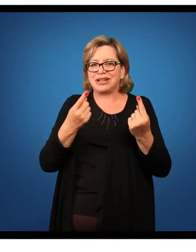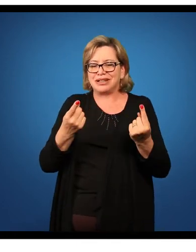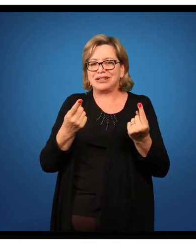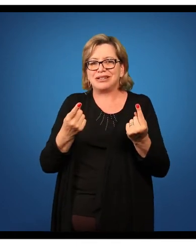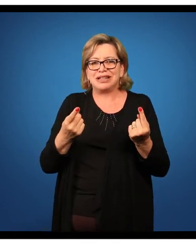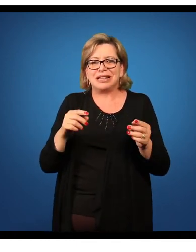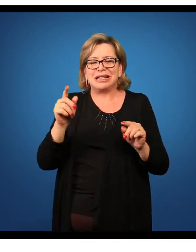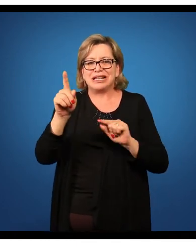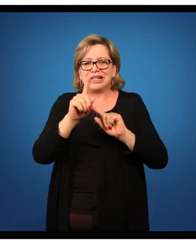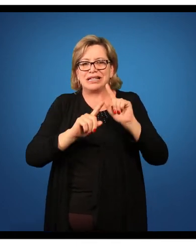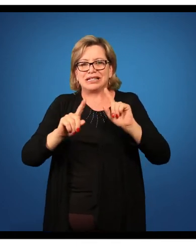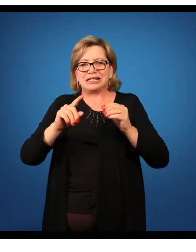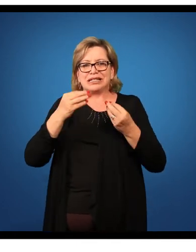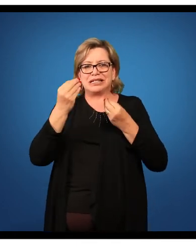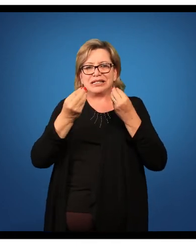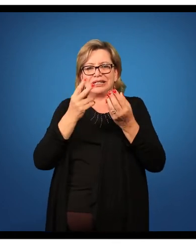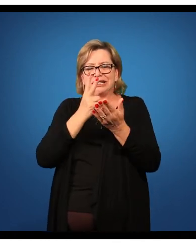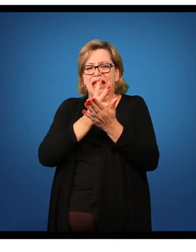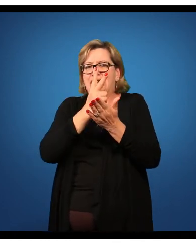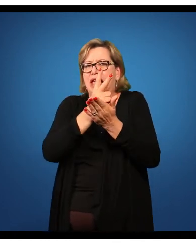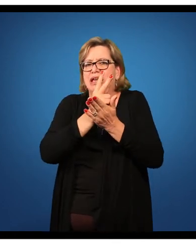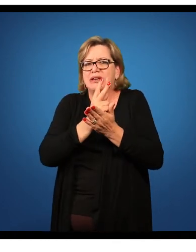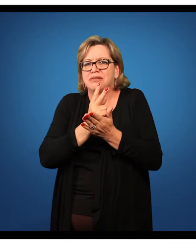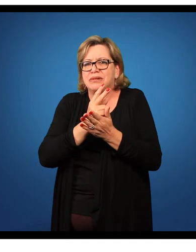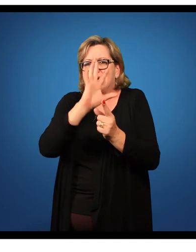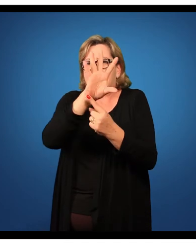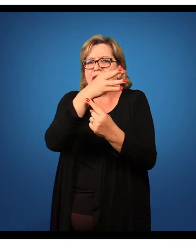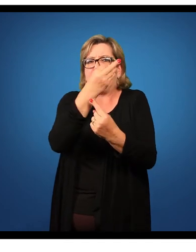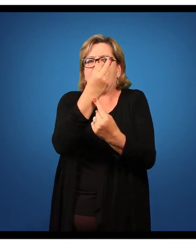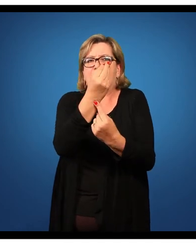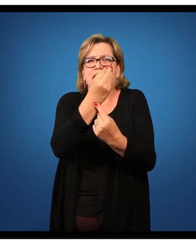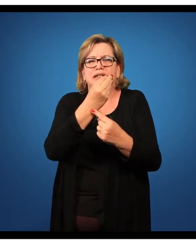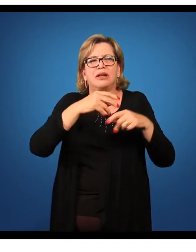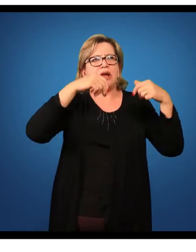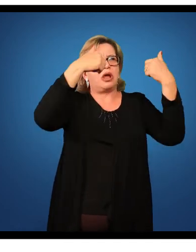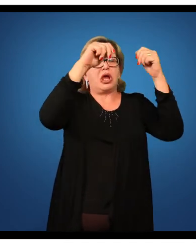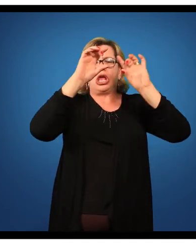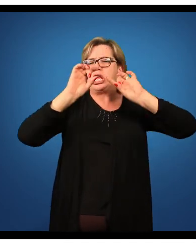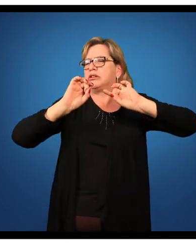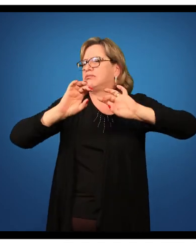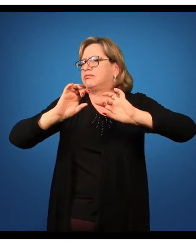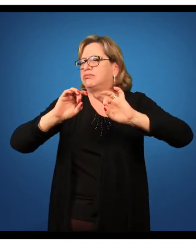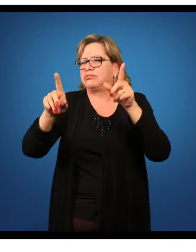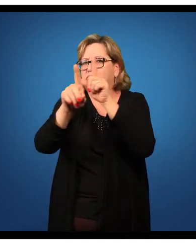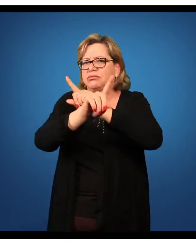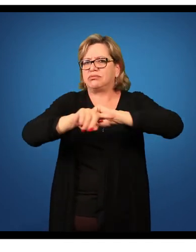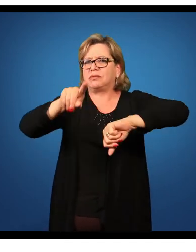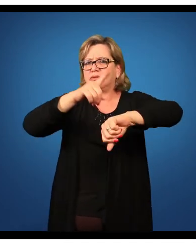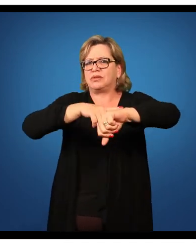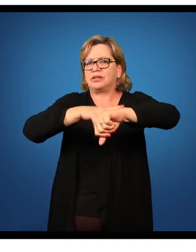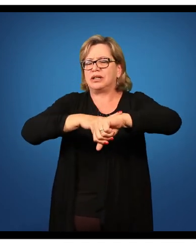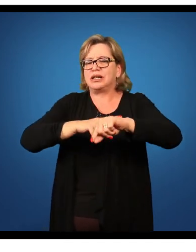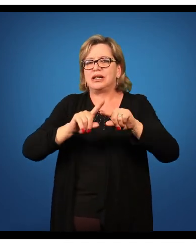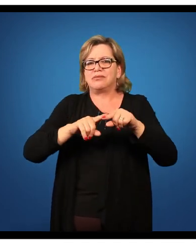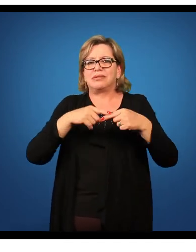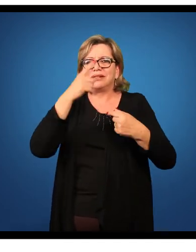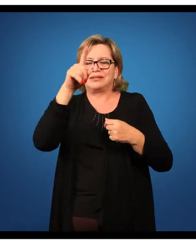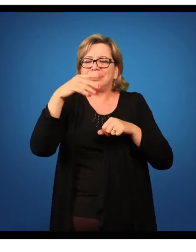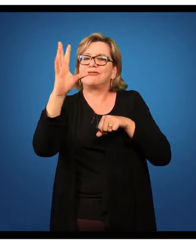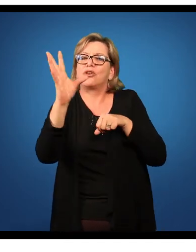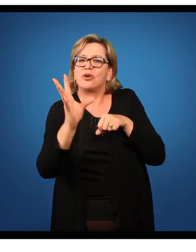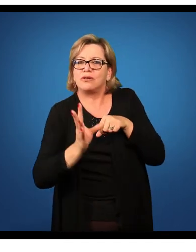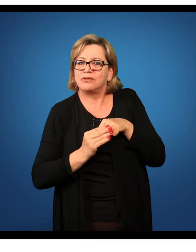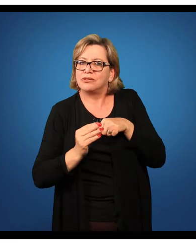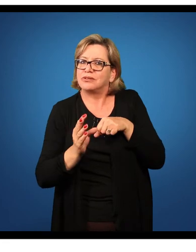essa idéia de de que a arte serve para momentos específicos na escola e vem como um conhecimento